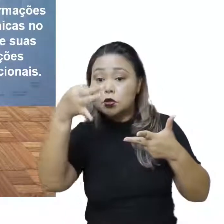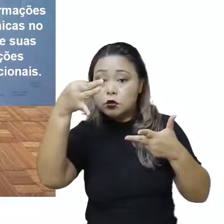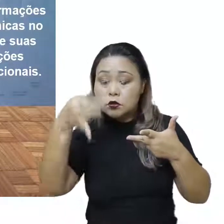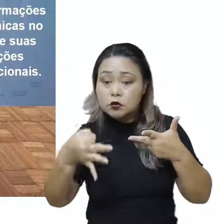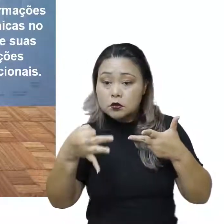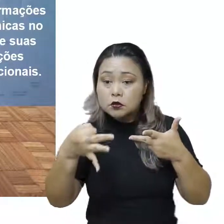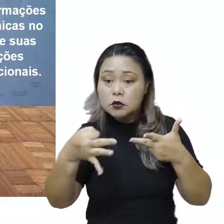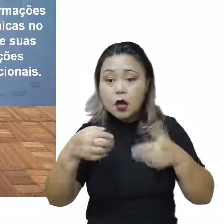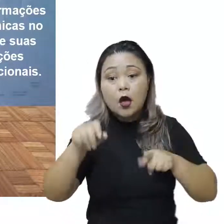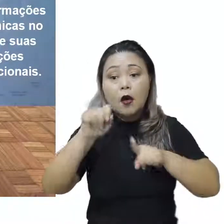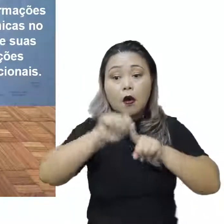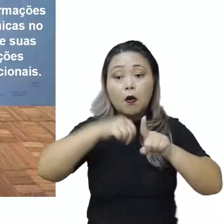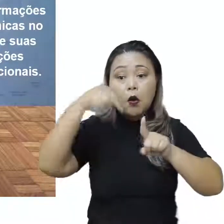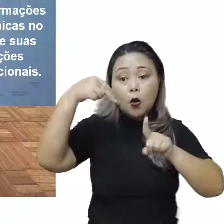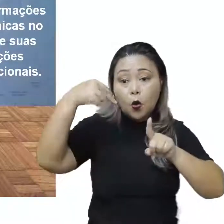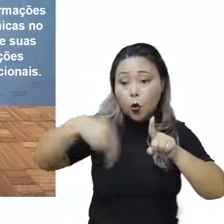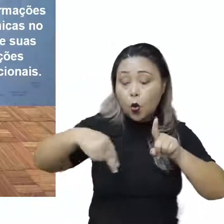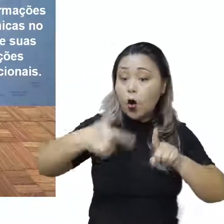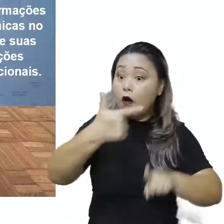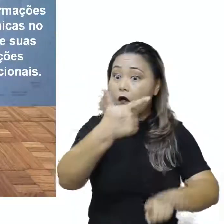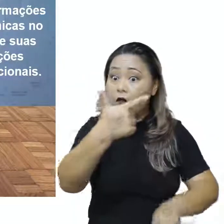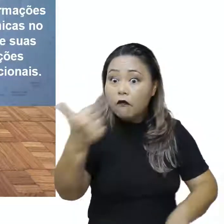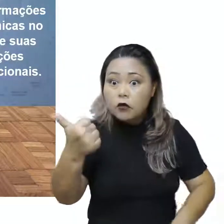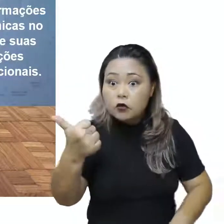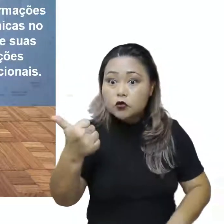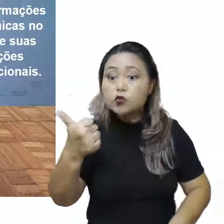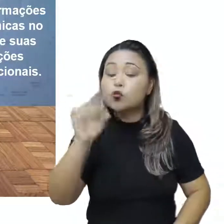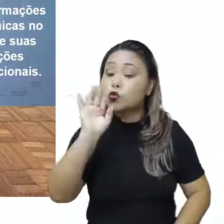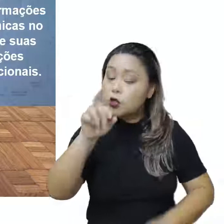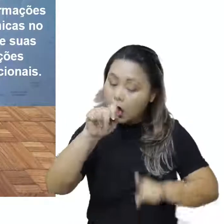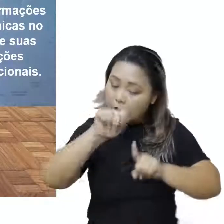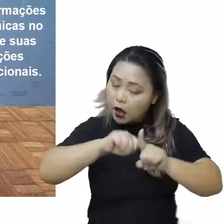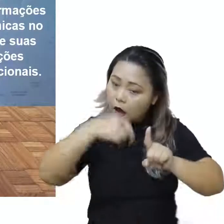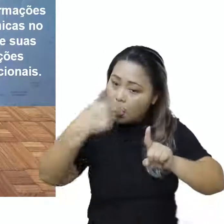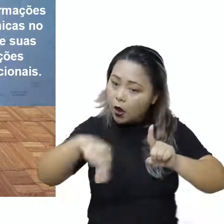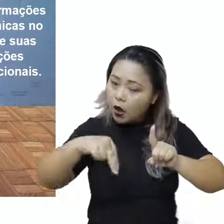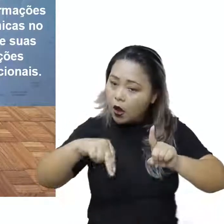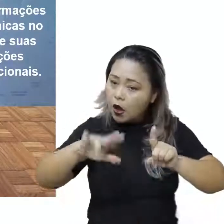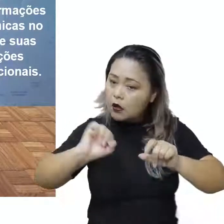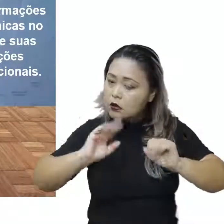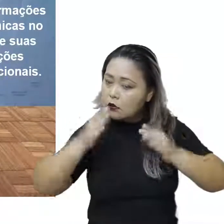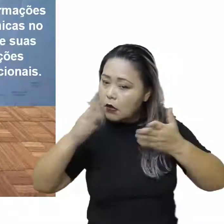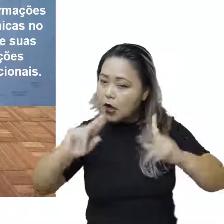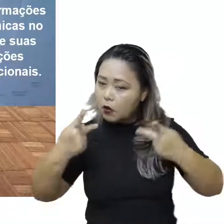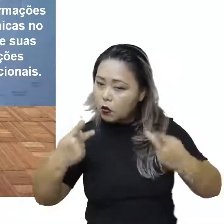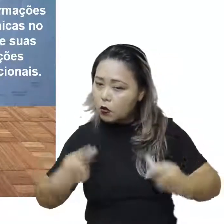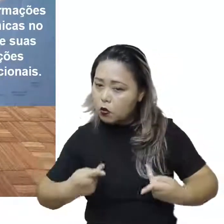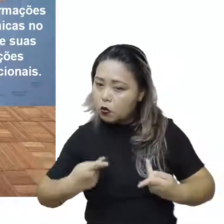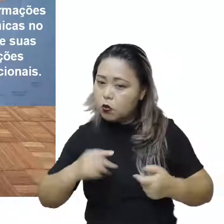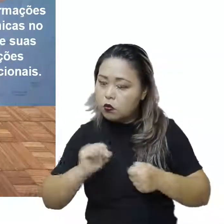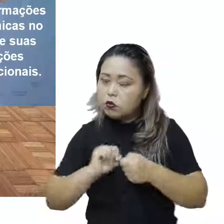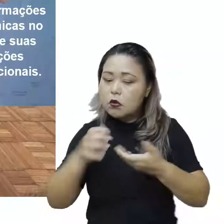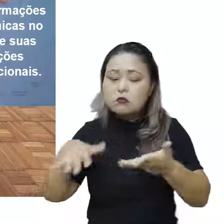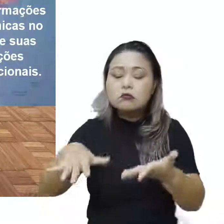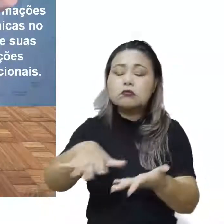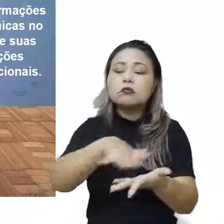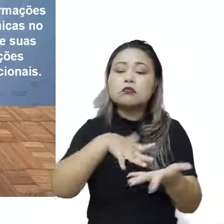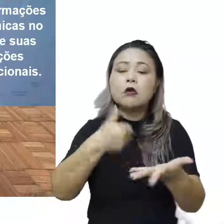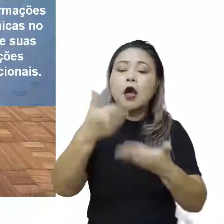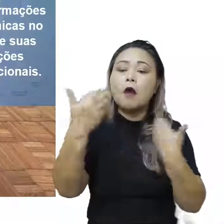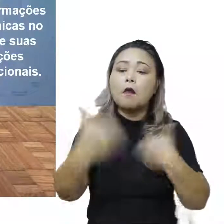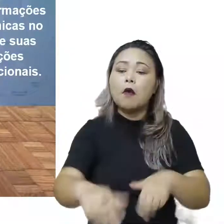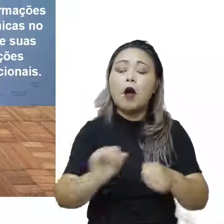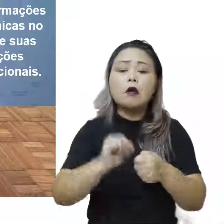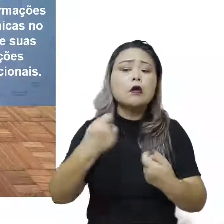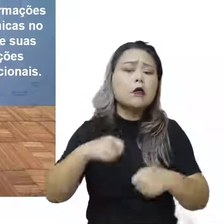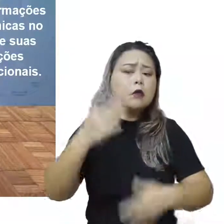em novembro, 21 de novembro, nós estamos lá com as humanas. E em humanas, o que é que eu preciso